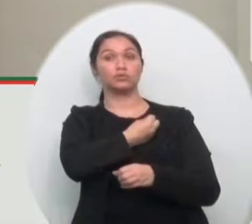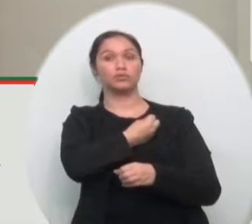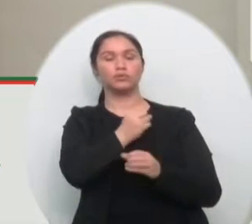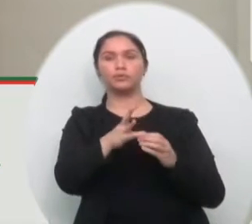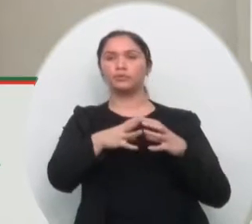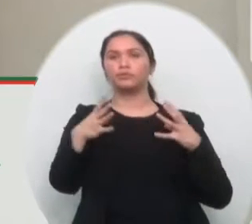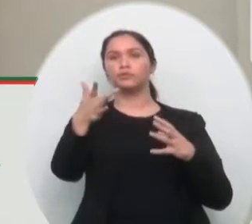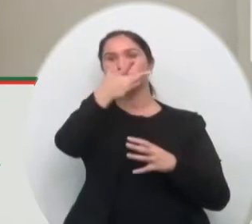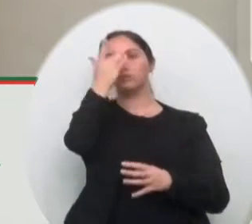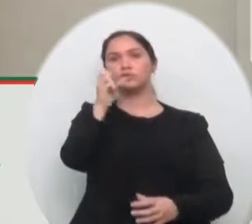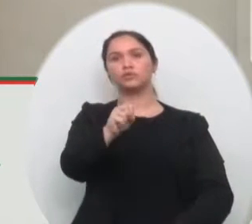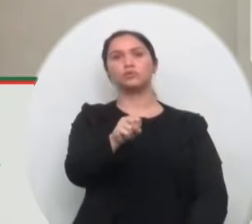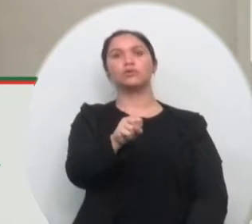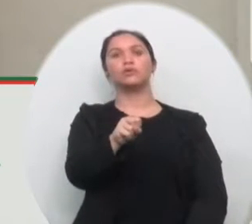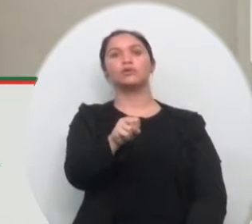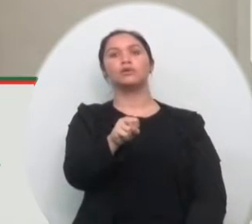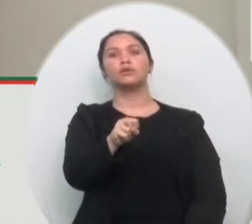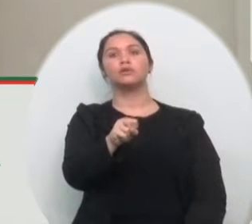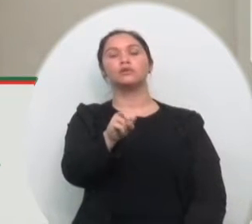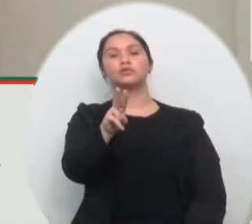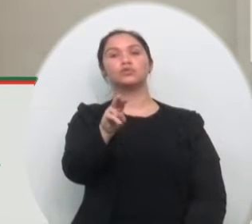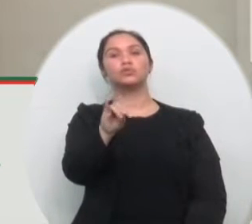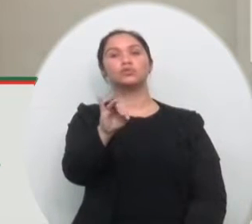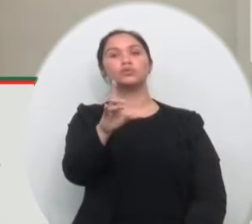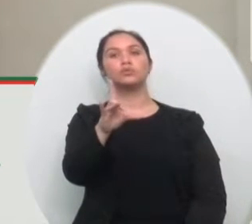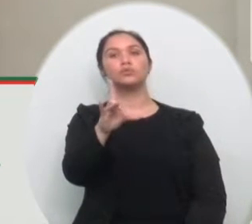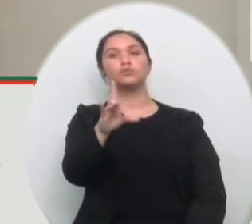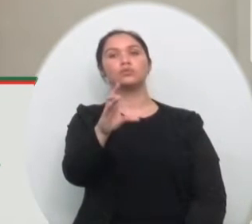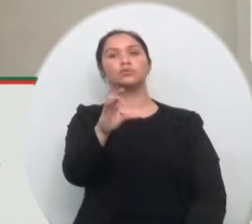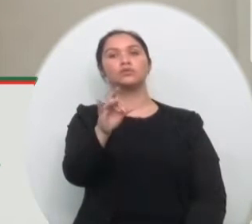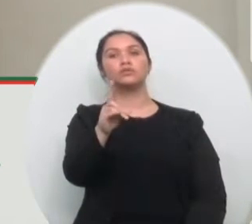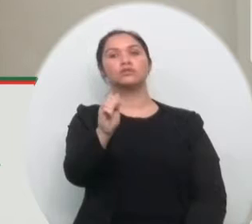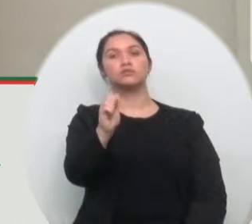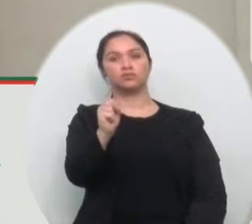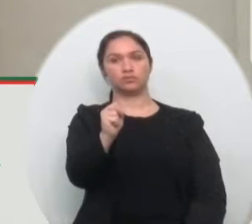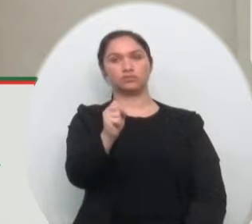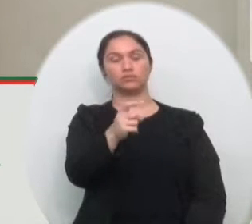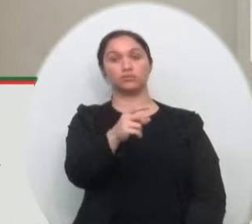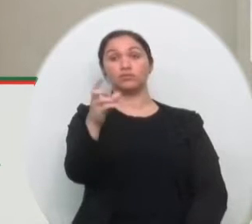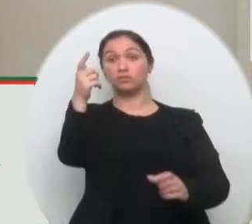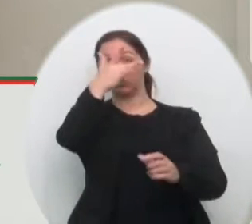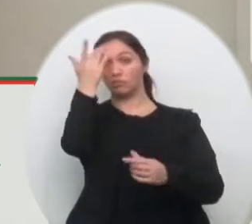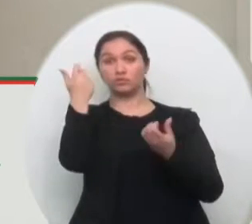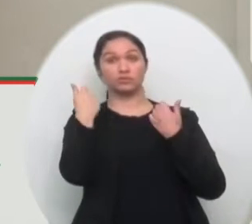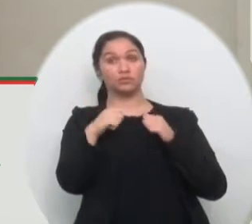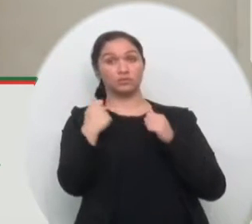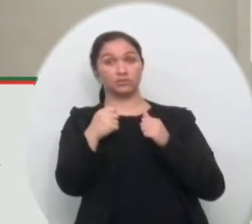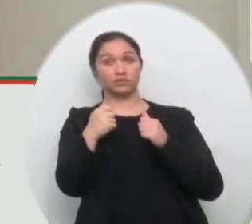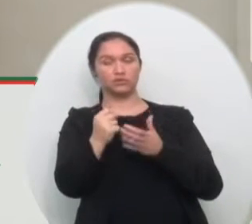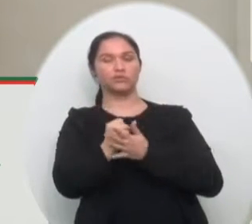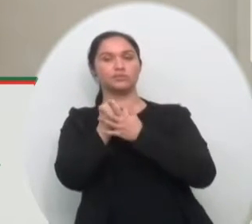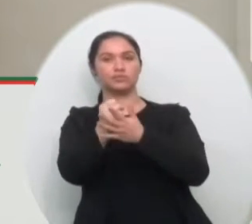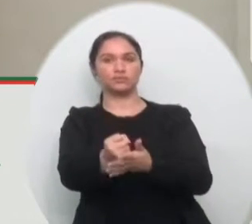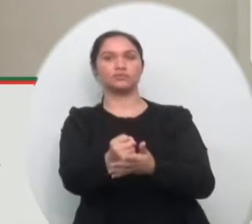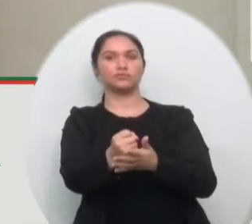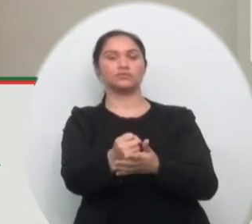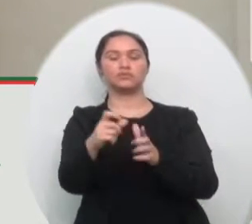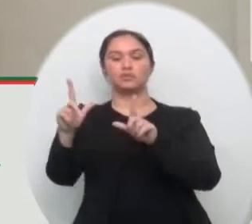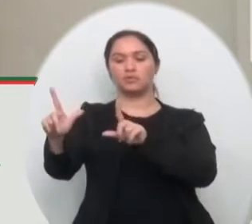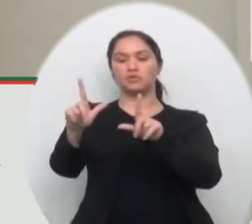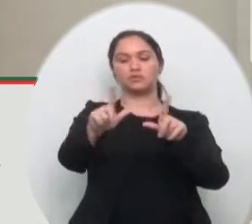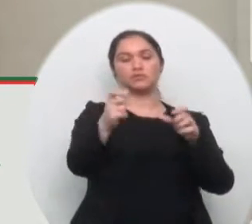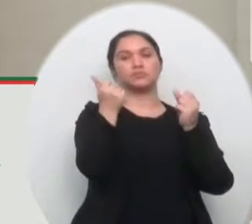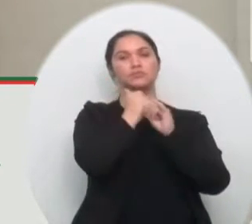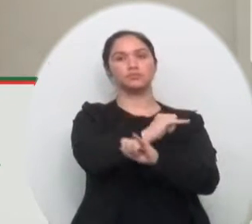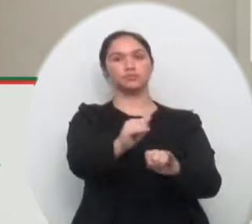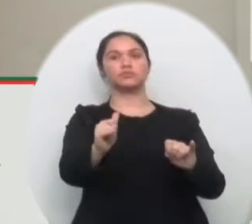precisam receber um alerta. E isso, sem dúvida nenhuma, Juarez, essas placas indicativas, vai se tornar